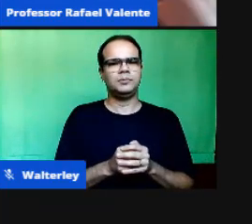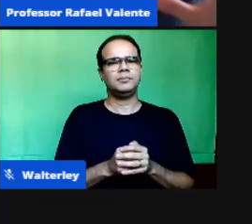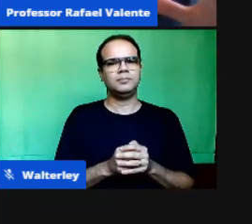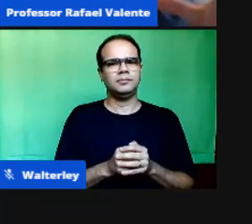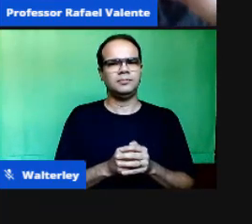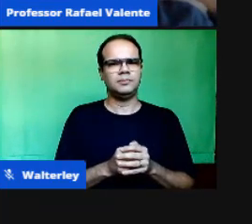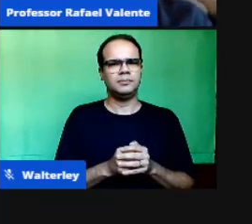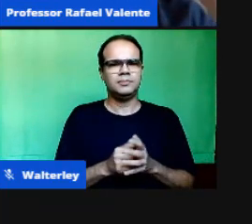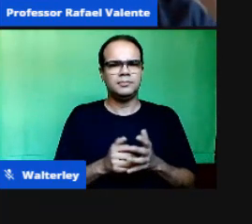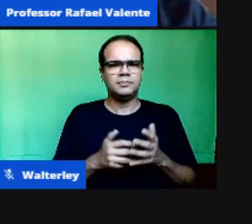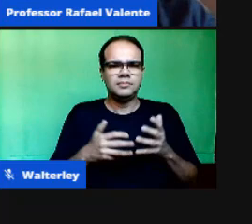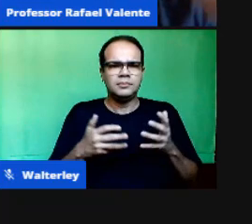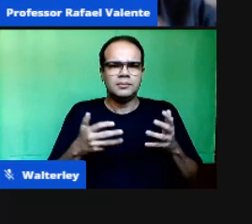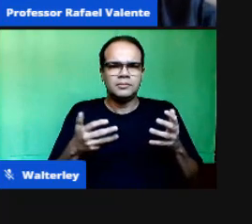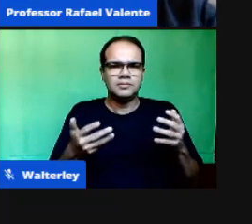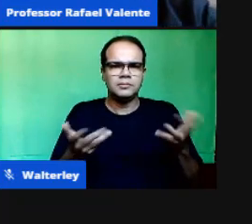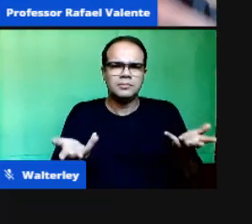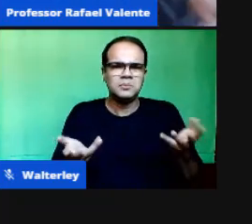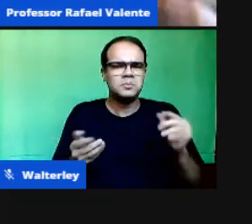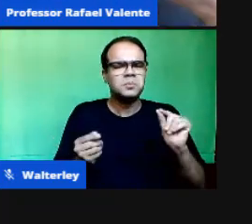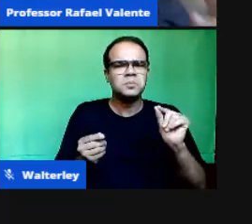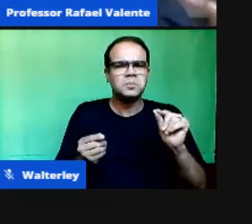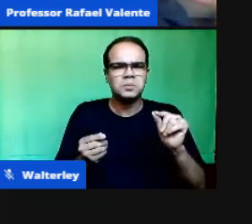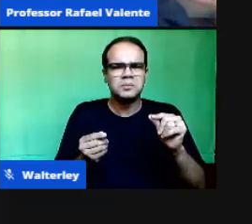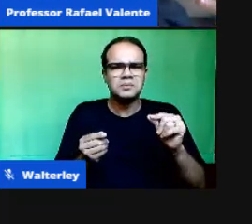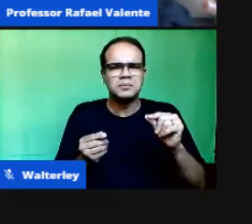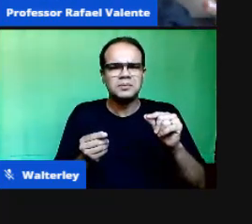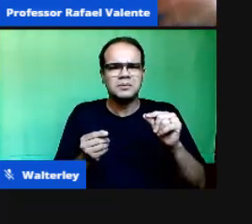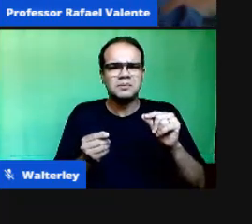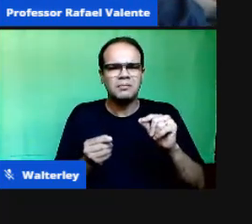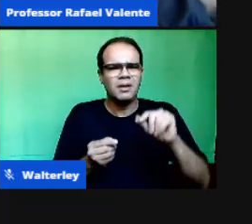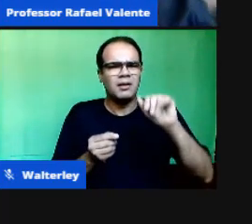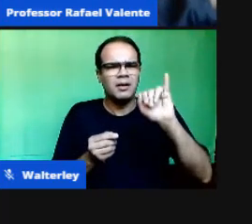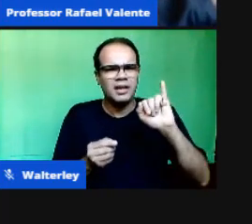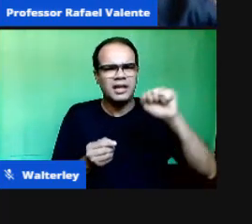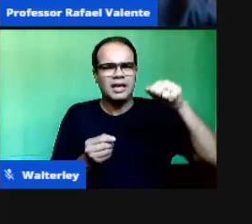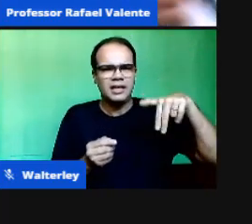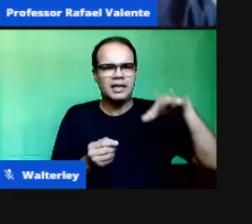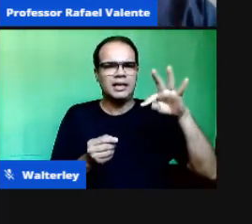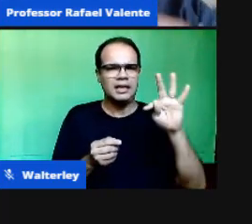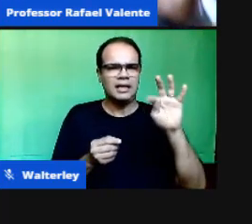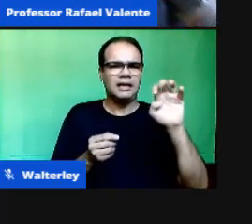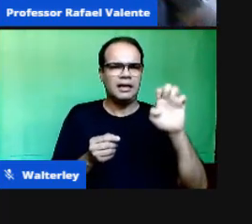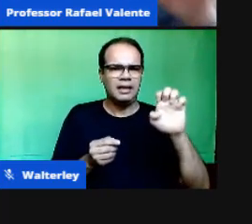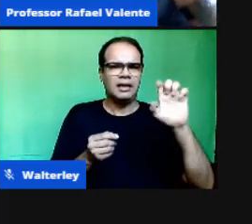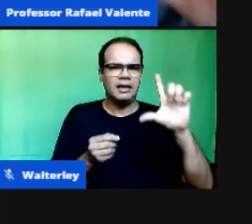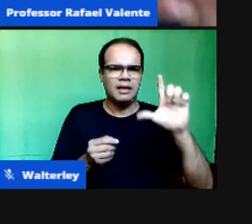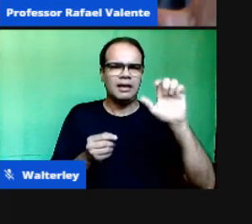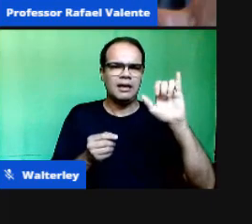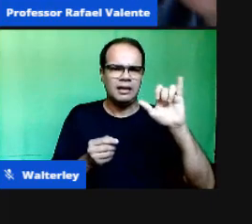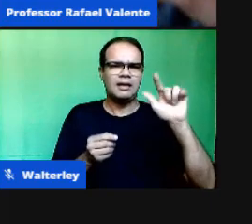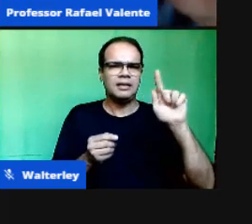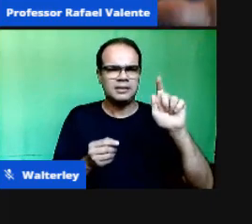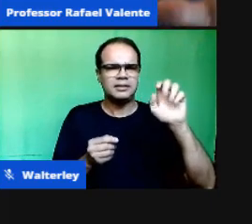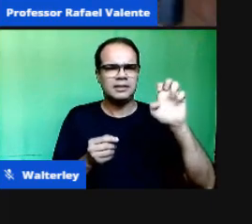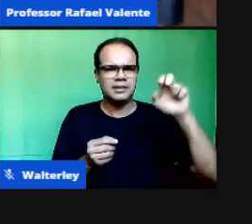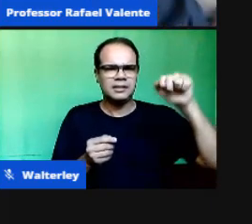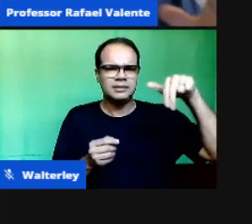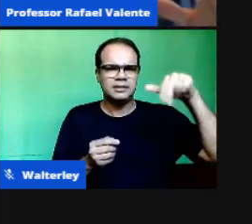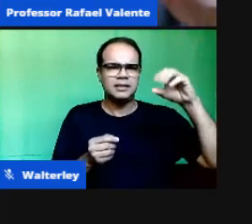E aí, fica aí um questionamento. Antes de eu trazer o conceito, né? Professor, você que